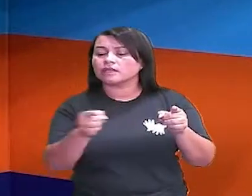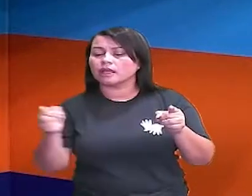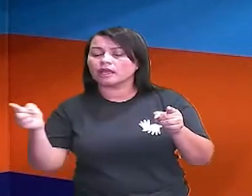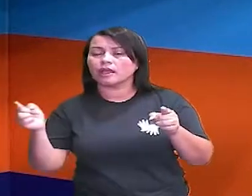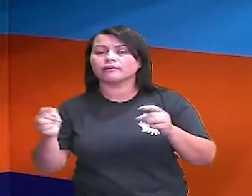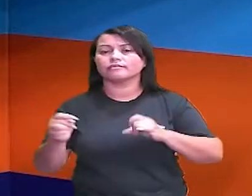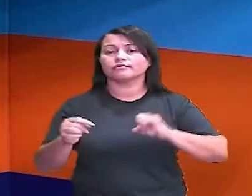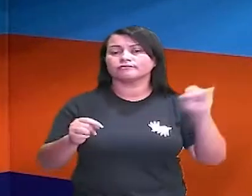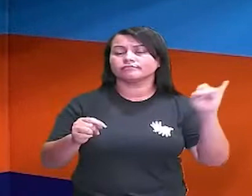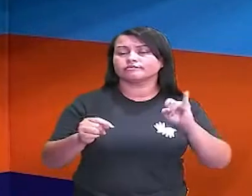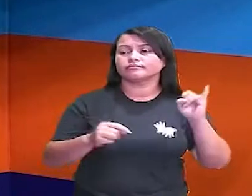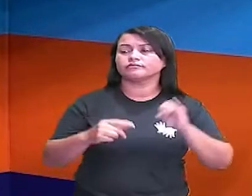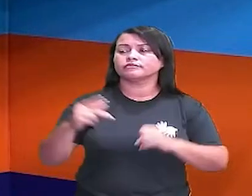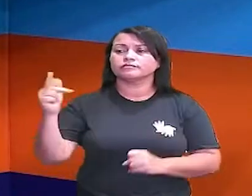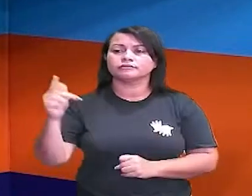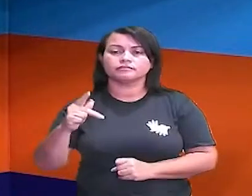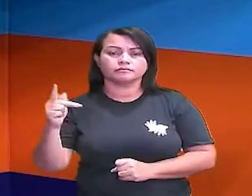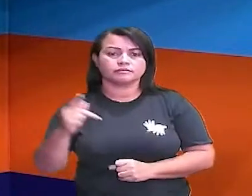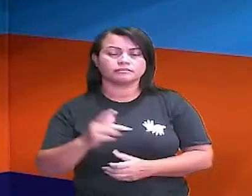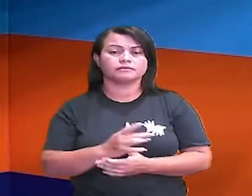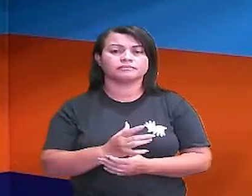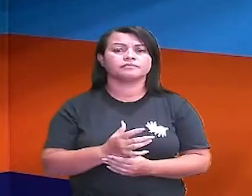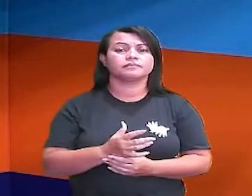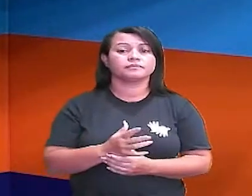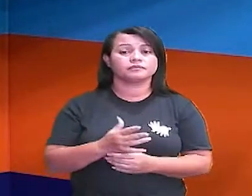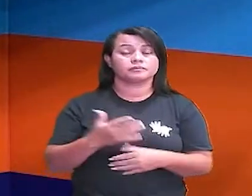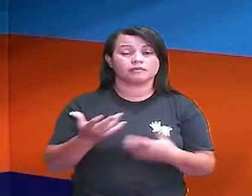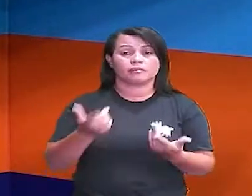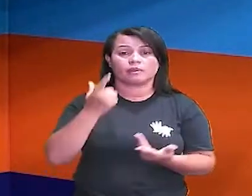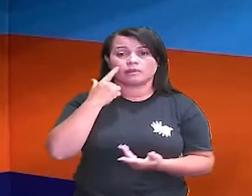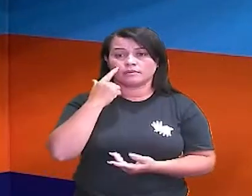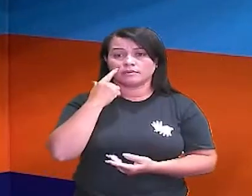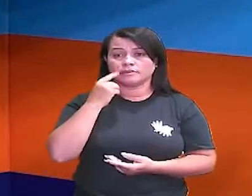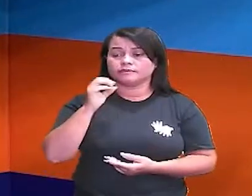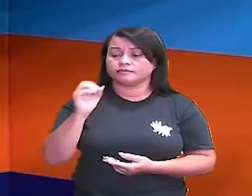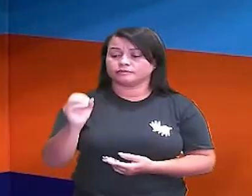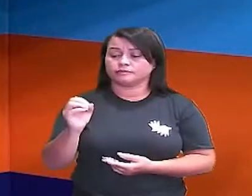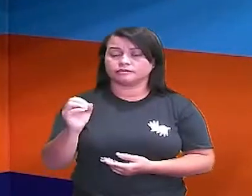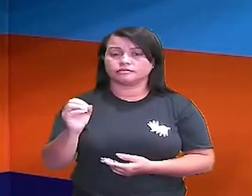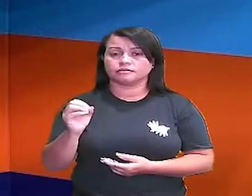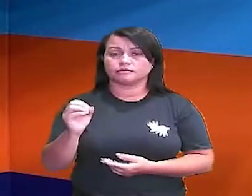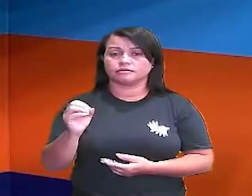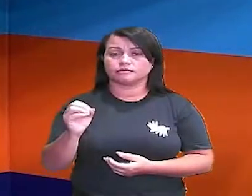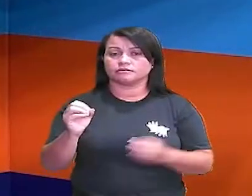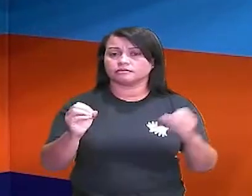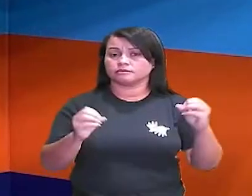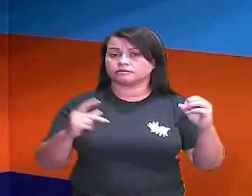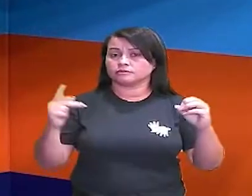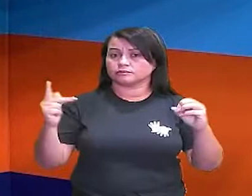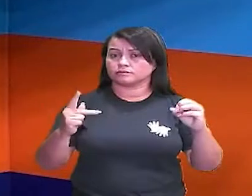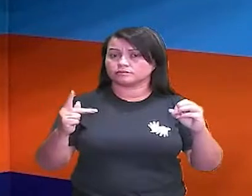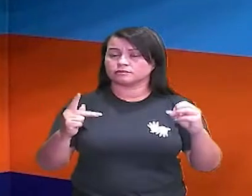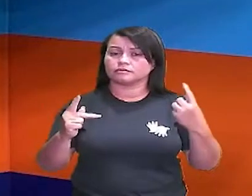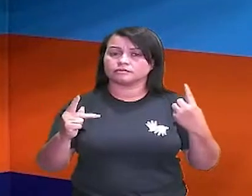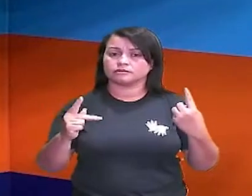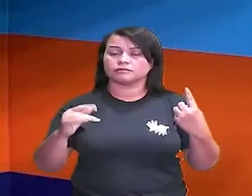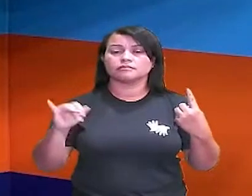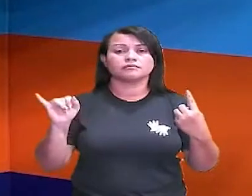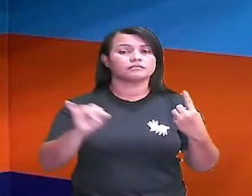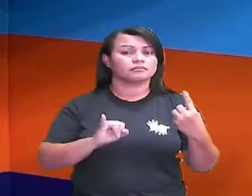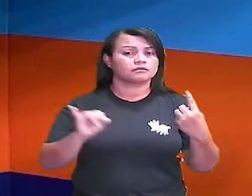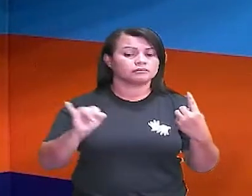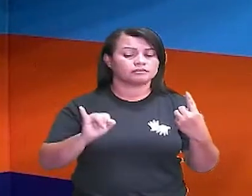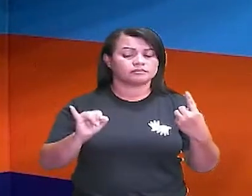ímpar, o outro é par. Um número é par, o outro é ímpar. Então, se 0 é par, 1 vai ser ímpar.